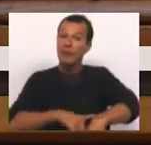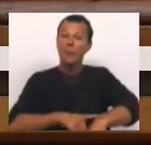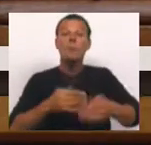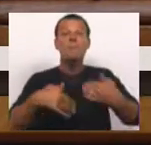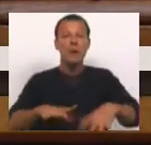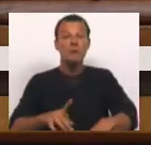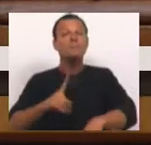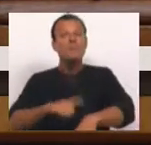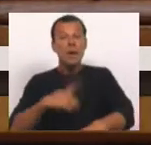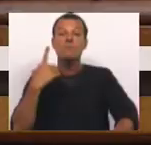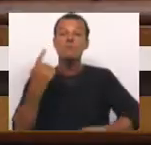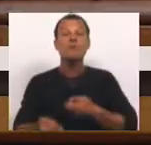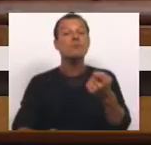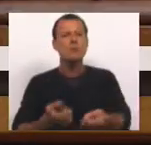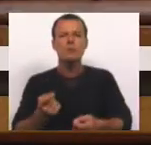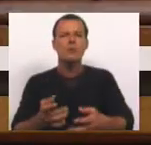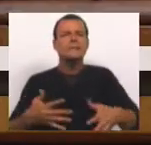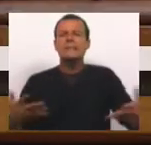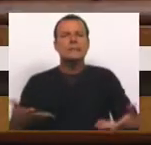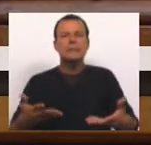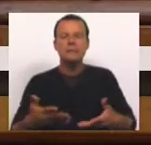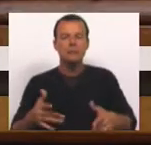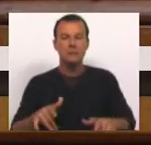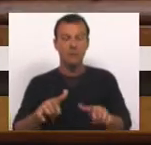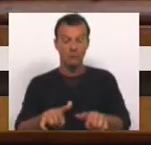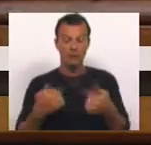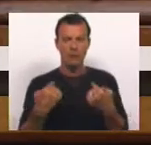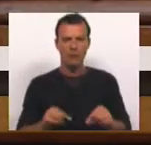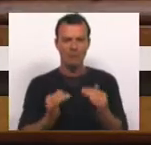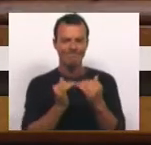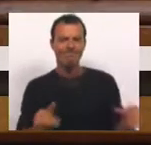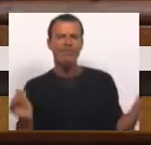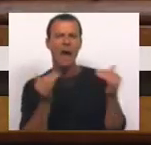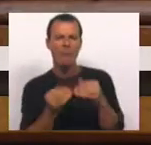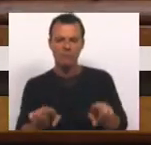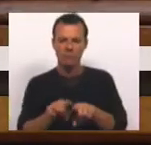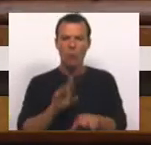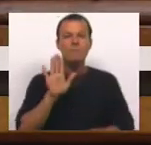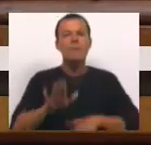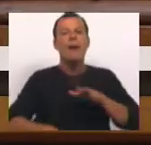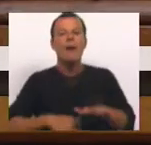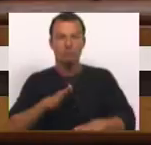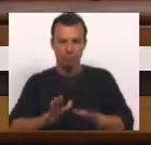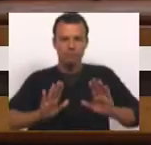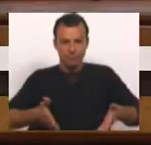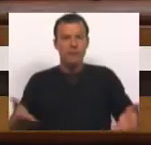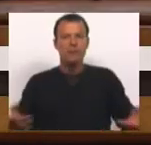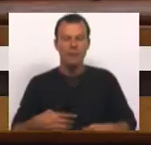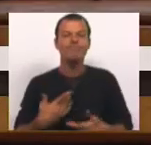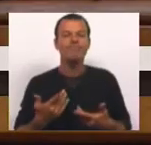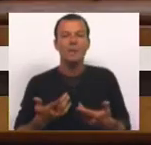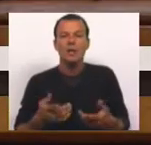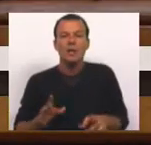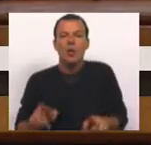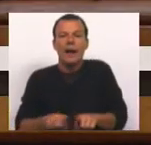tempo. O que é que os Verdes querem dizer com isto? Há etapas que devem necessariamente ser percorridas e em nada se ganha